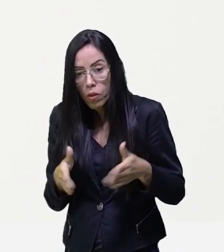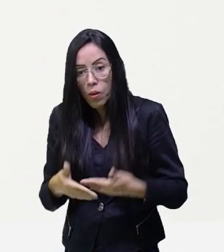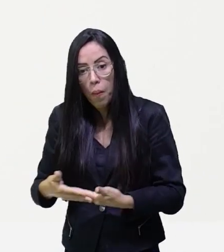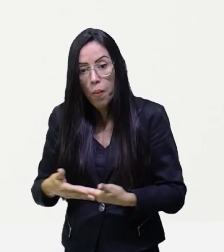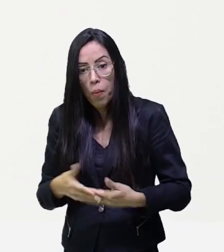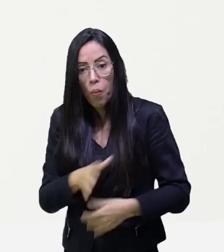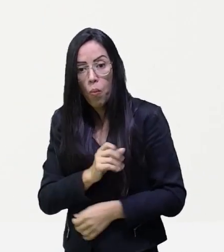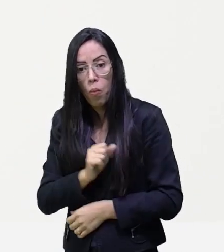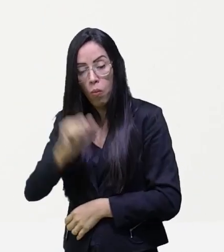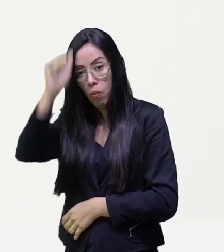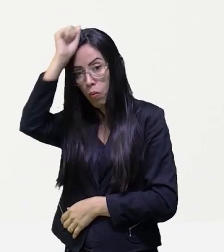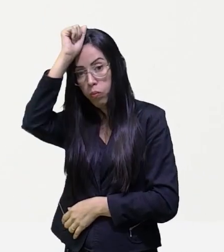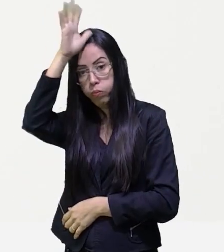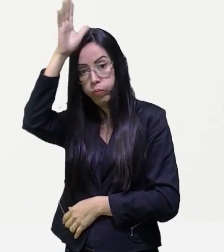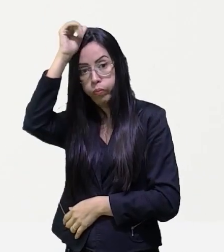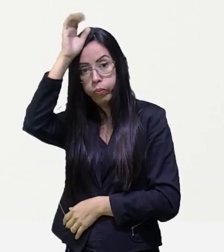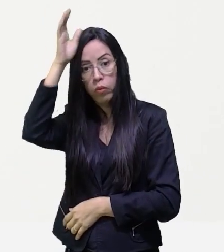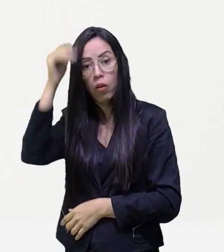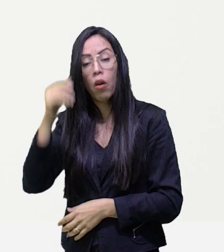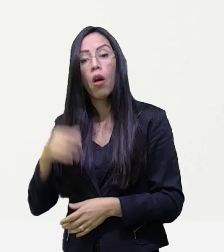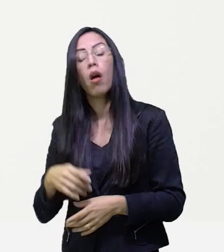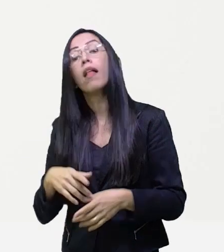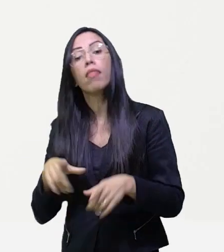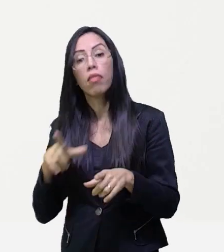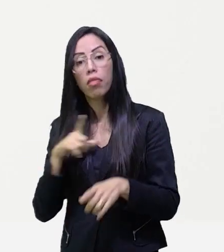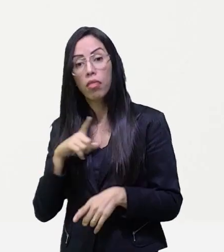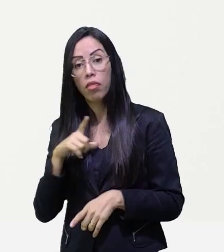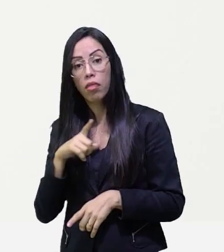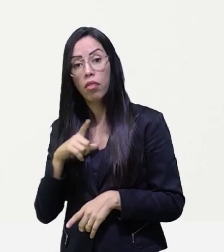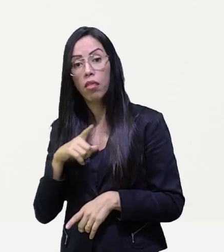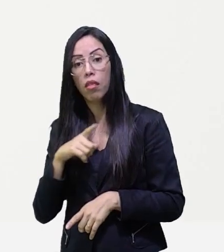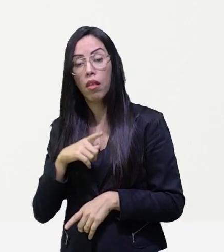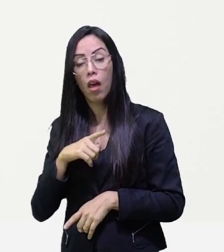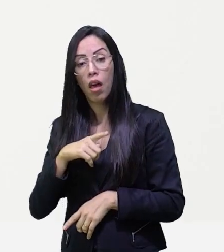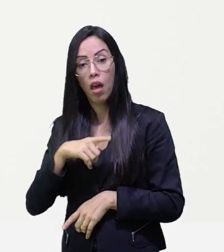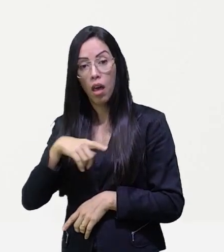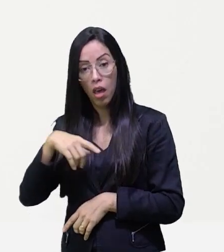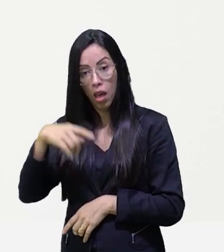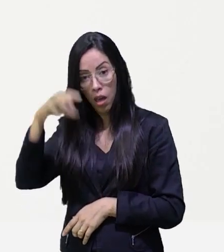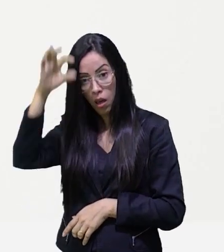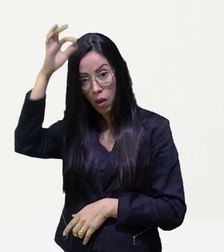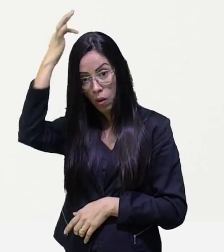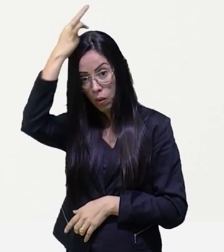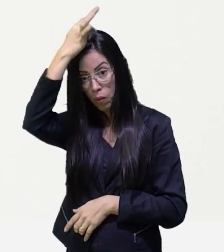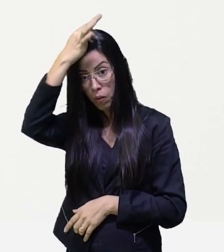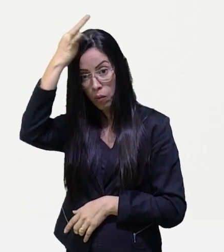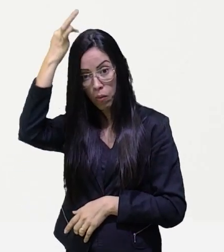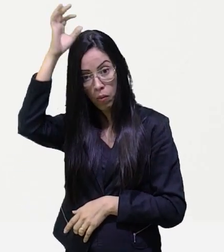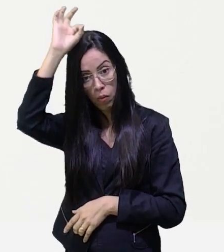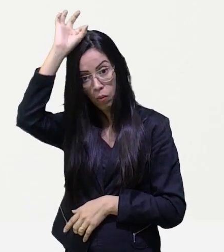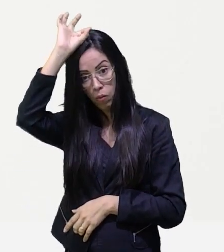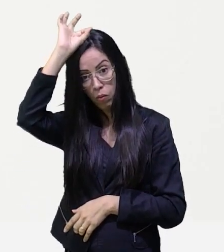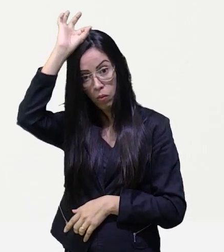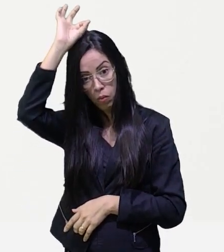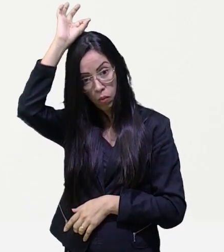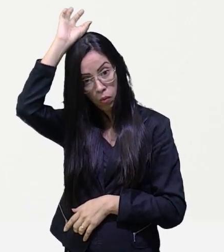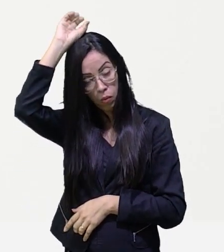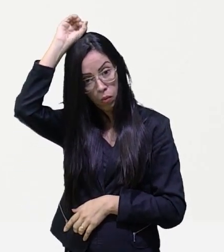As baleias têm uma ou duas aberturas na cabeça,